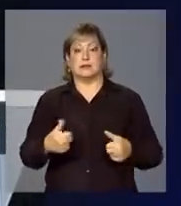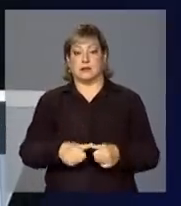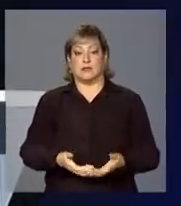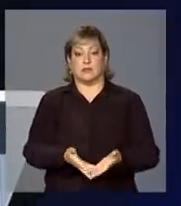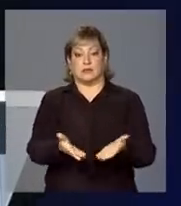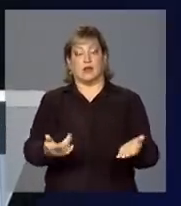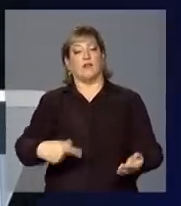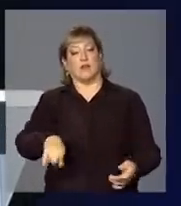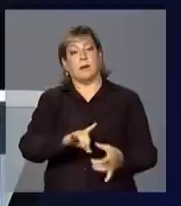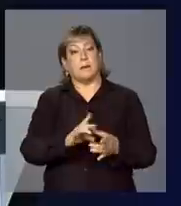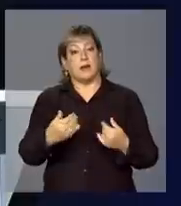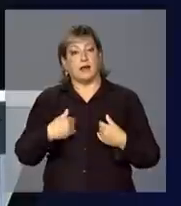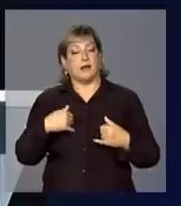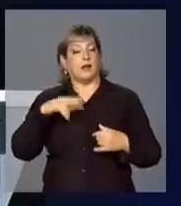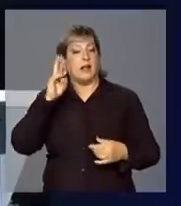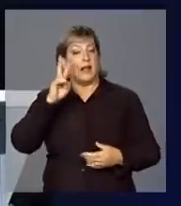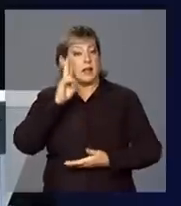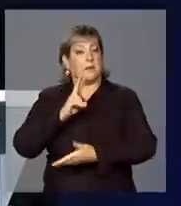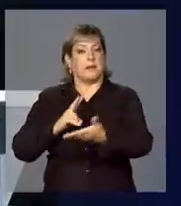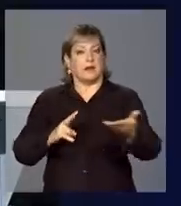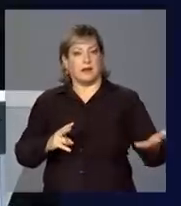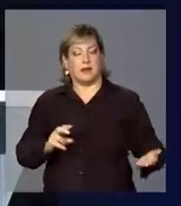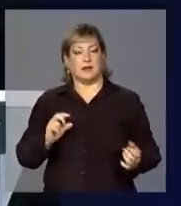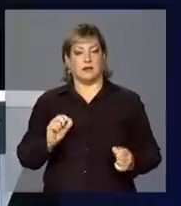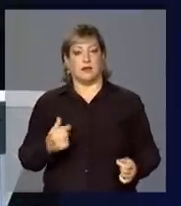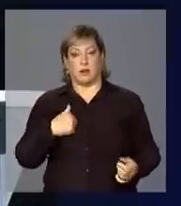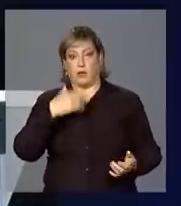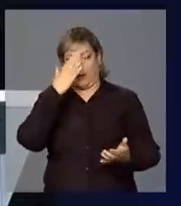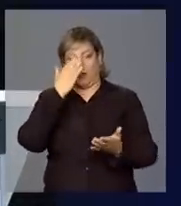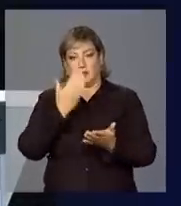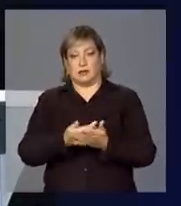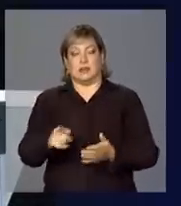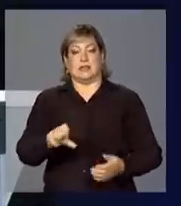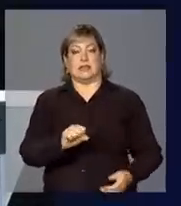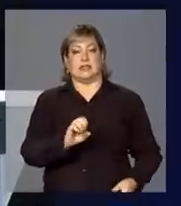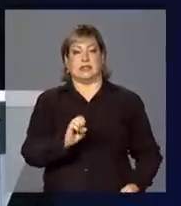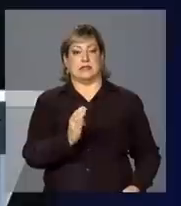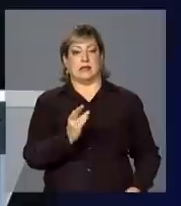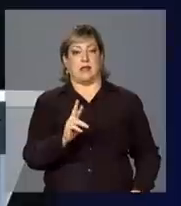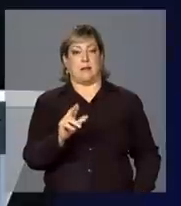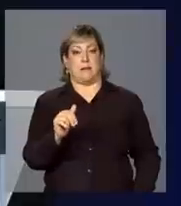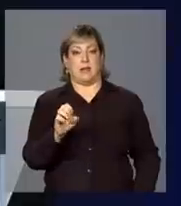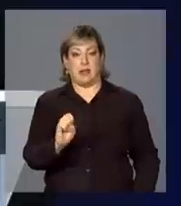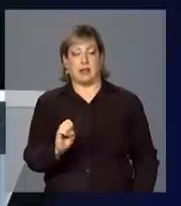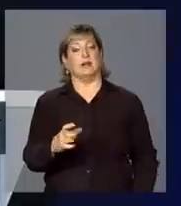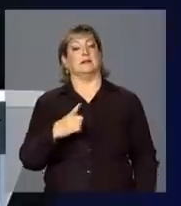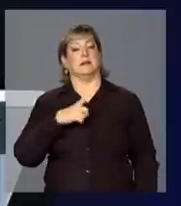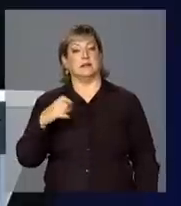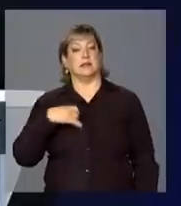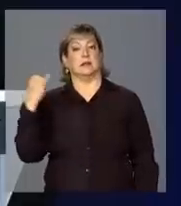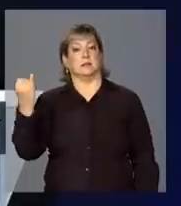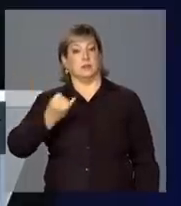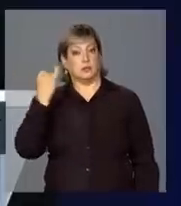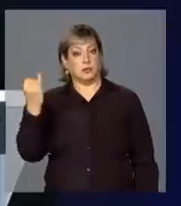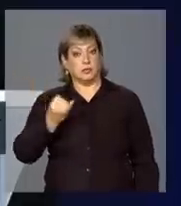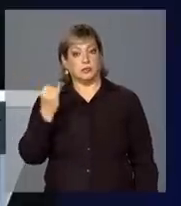vocês me permitam lembrá-los. Acredito que o SEBRAE tem um grande papel